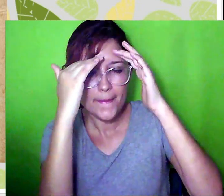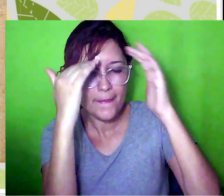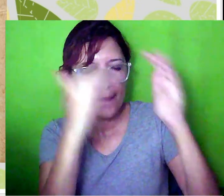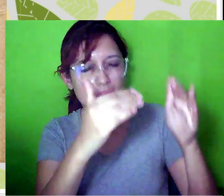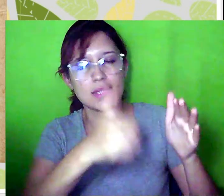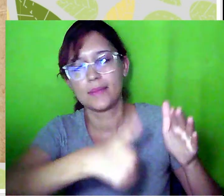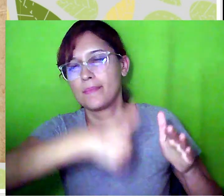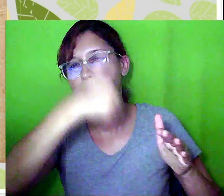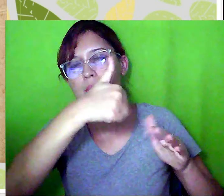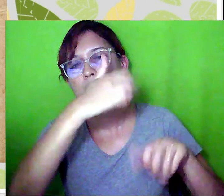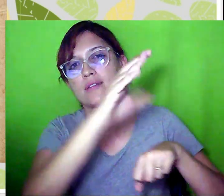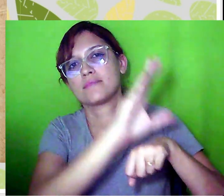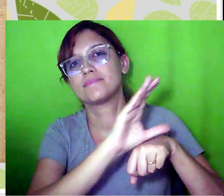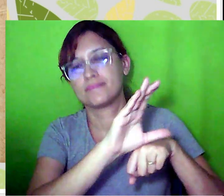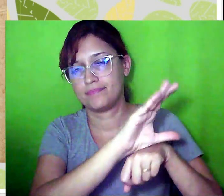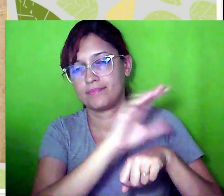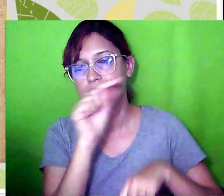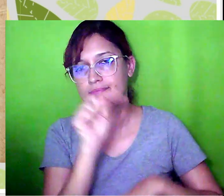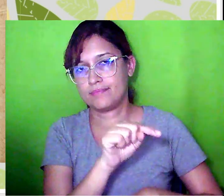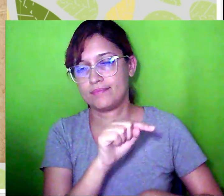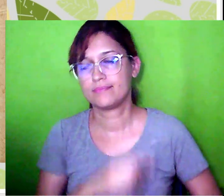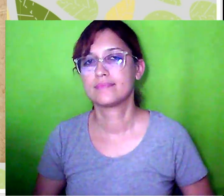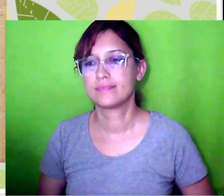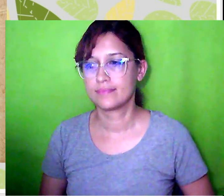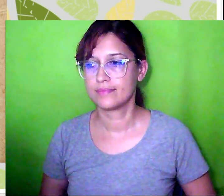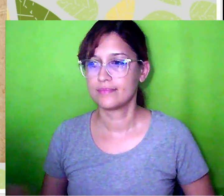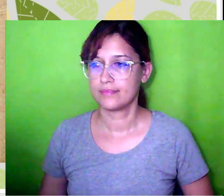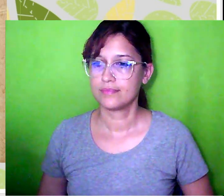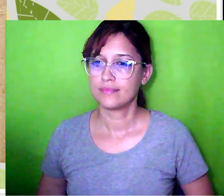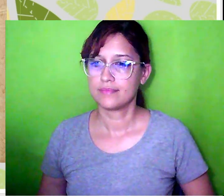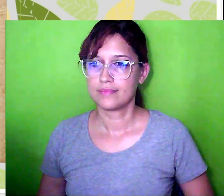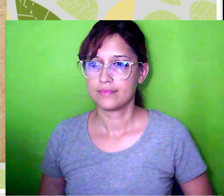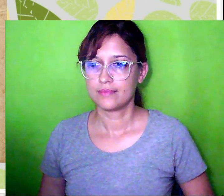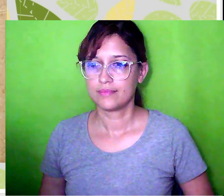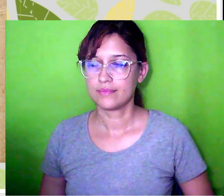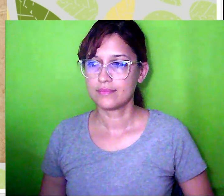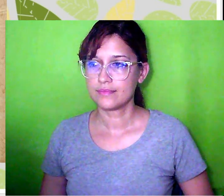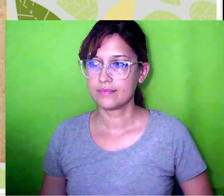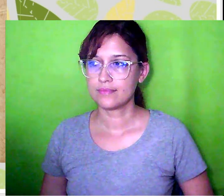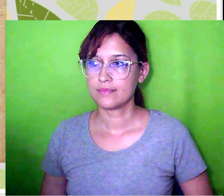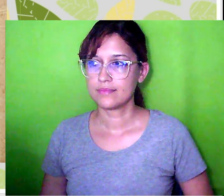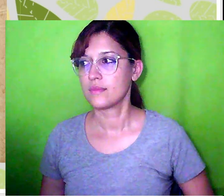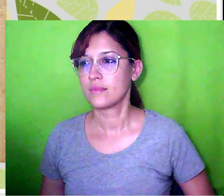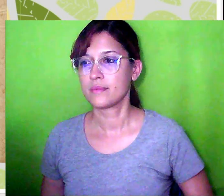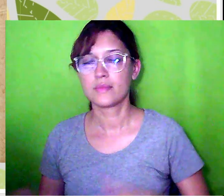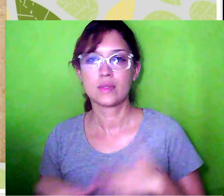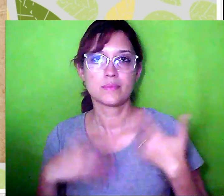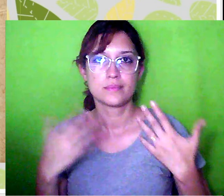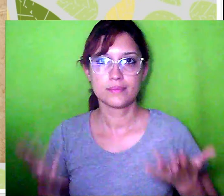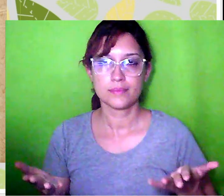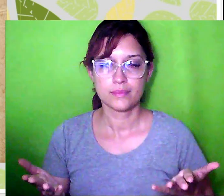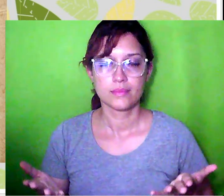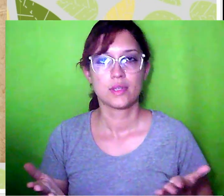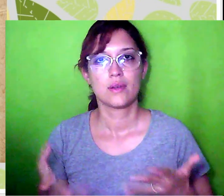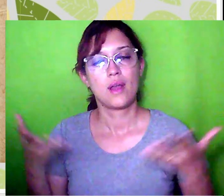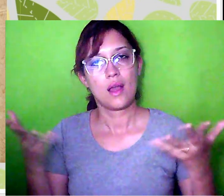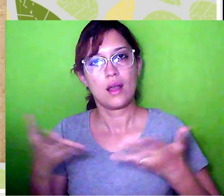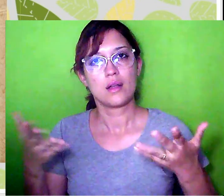Então, todas as outras leis que surgem posteriormente têm que estar de acordo com a Constituição.